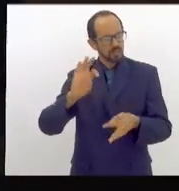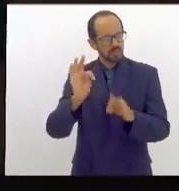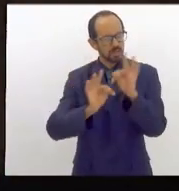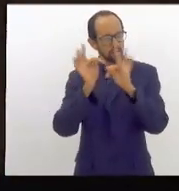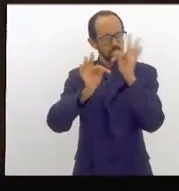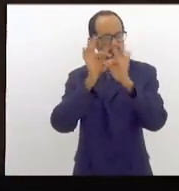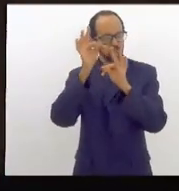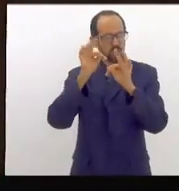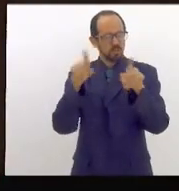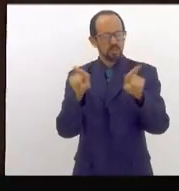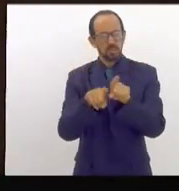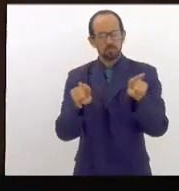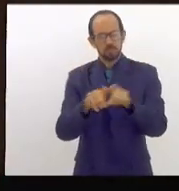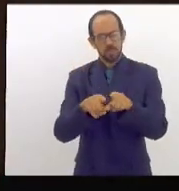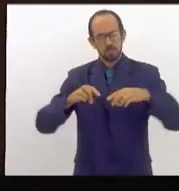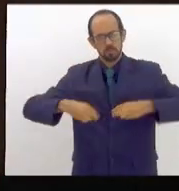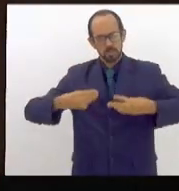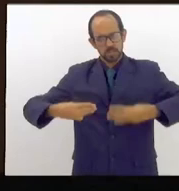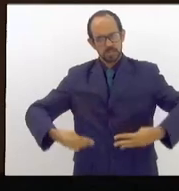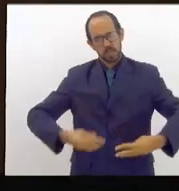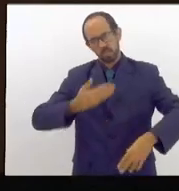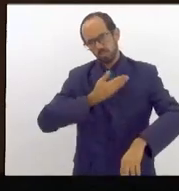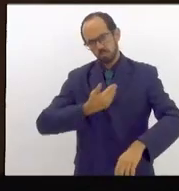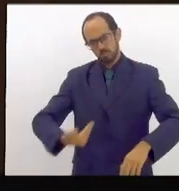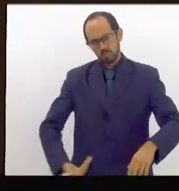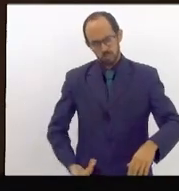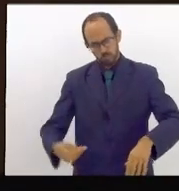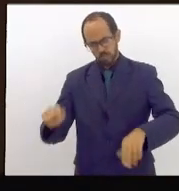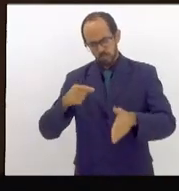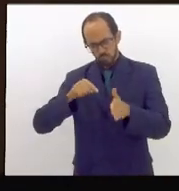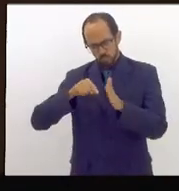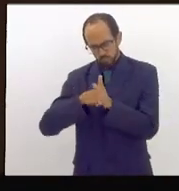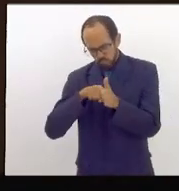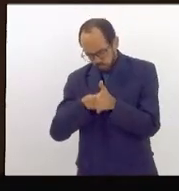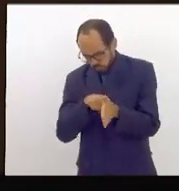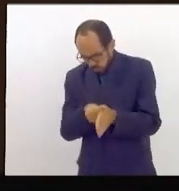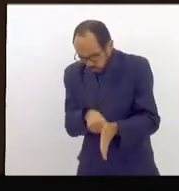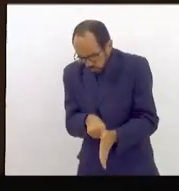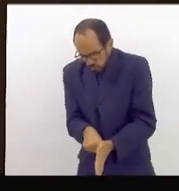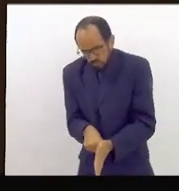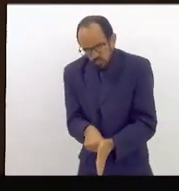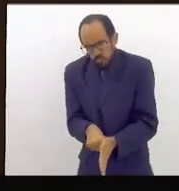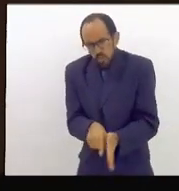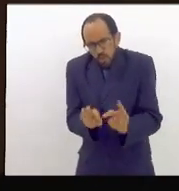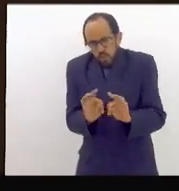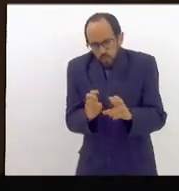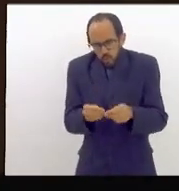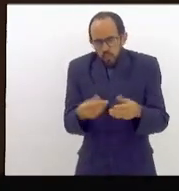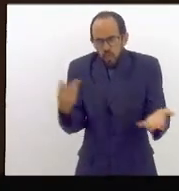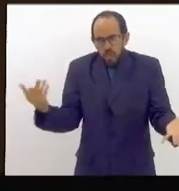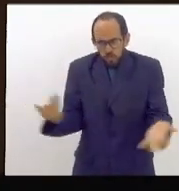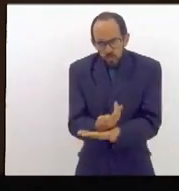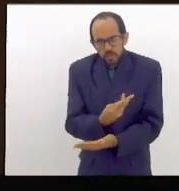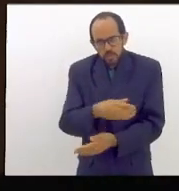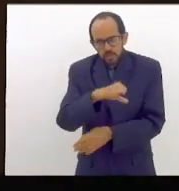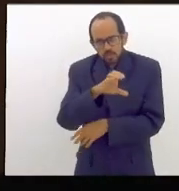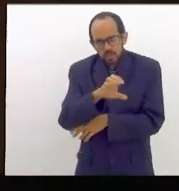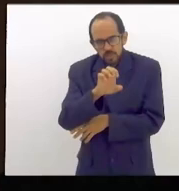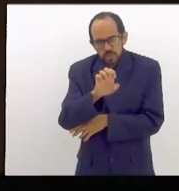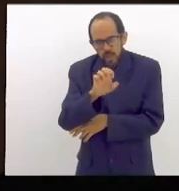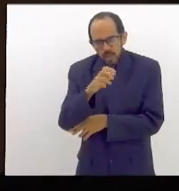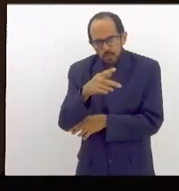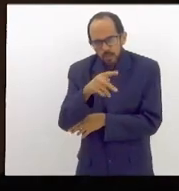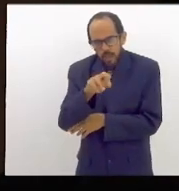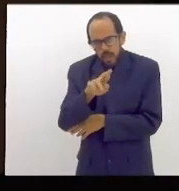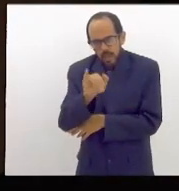do que isso o Ministério Público levando mais a fundo as investigações sobre o ceperj